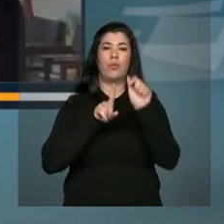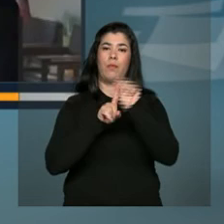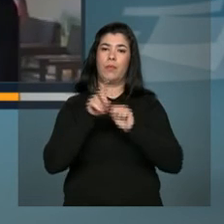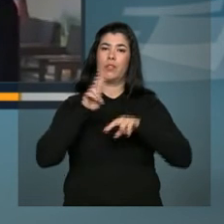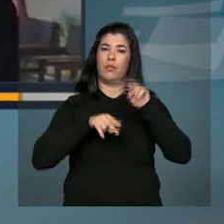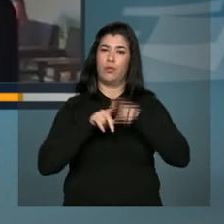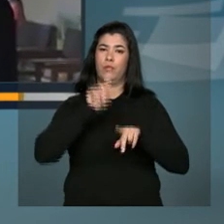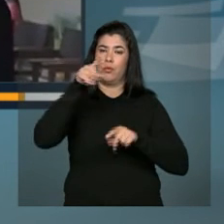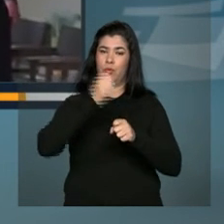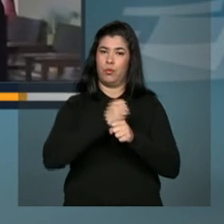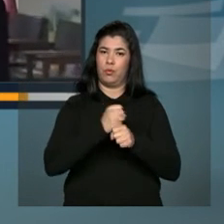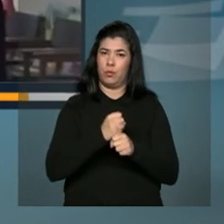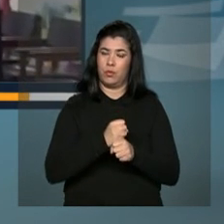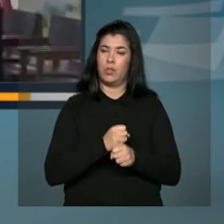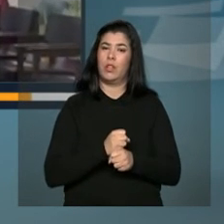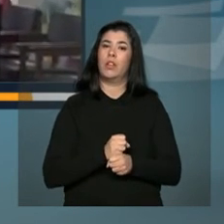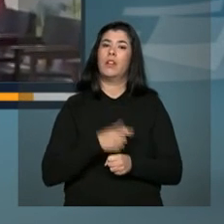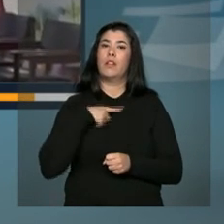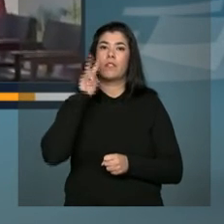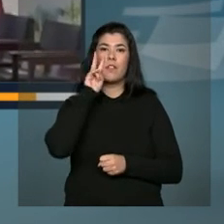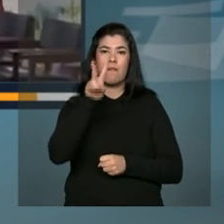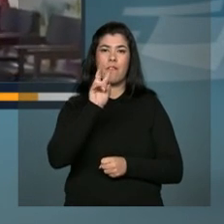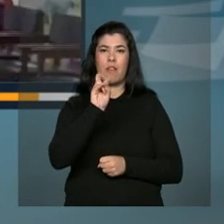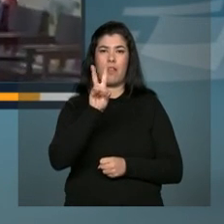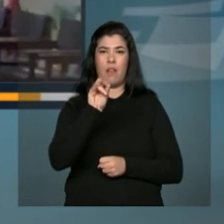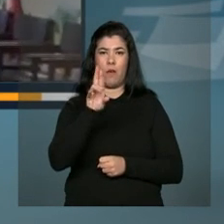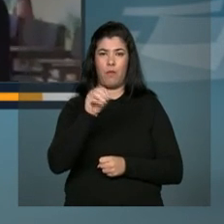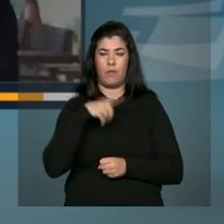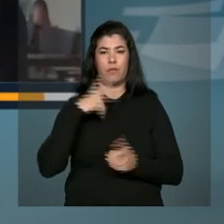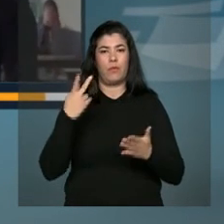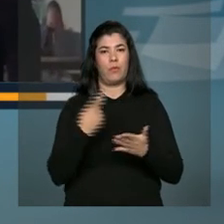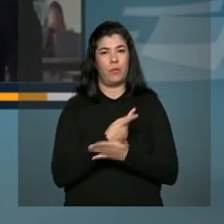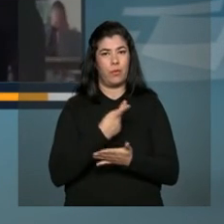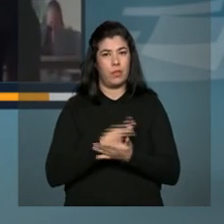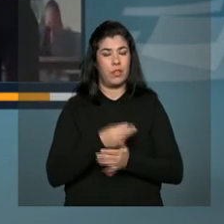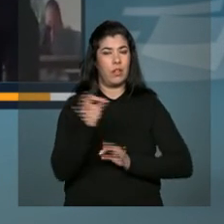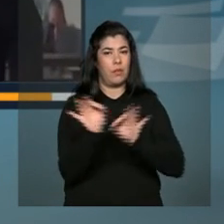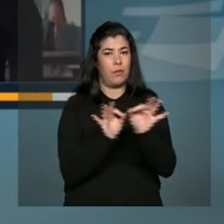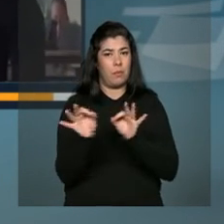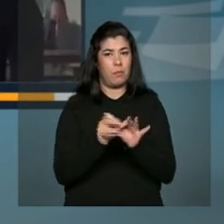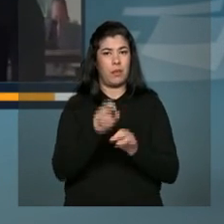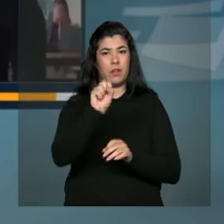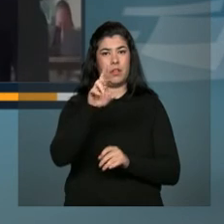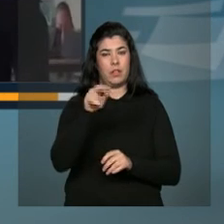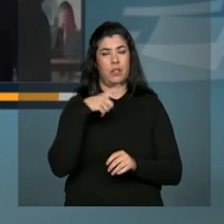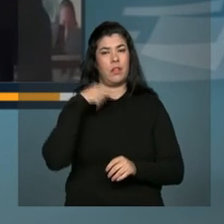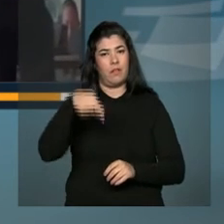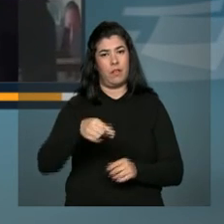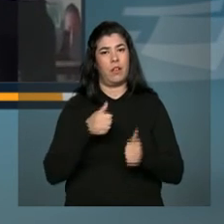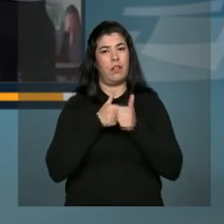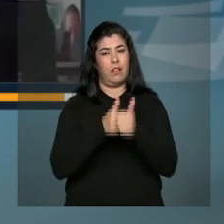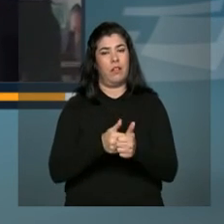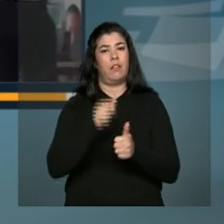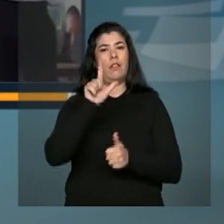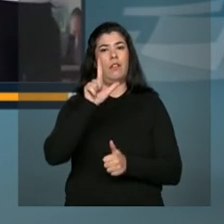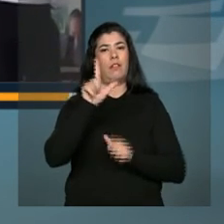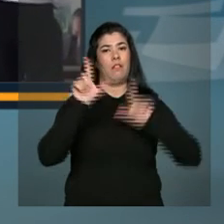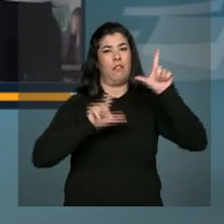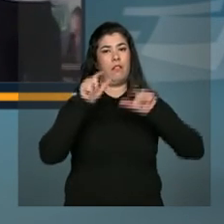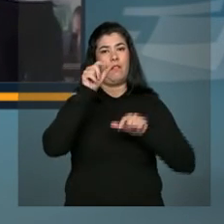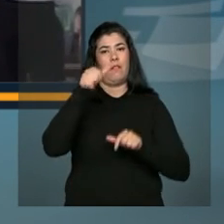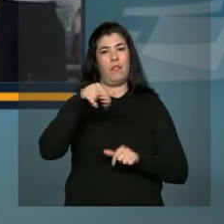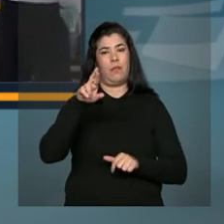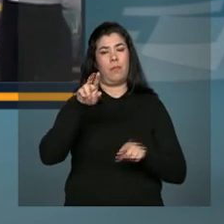a cobertura completa do lançamento do Plano Safra da Agricultura Familiar 2015-2016 você acompanha na TV